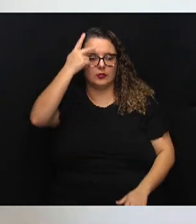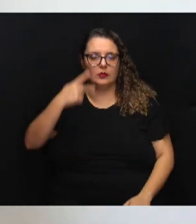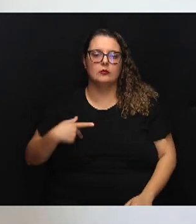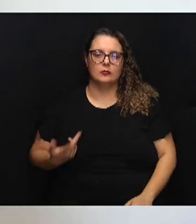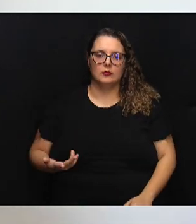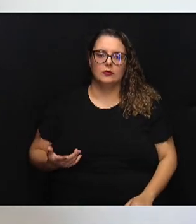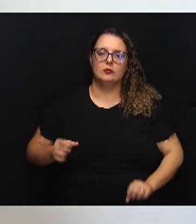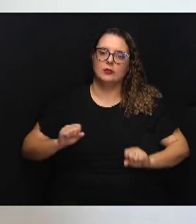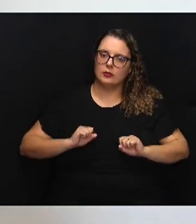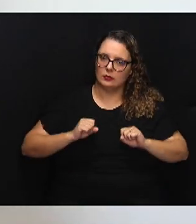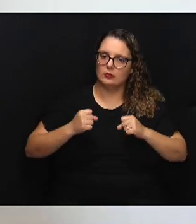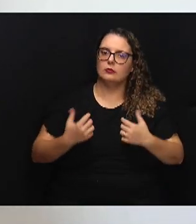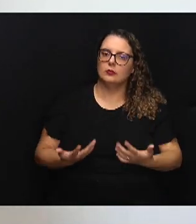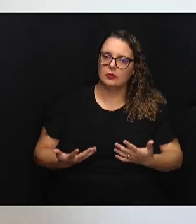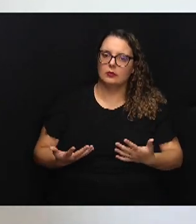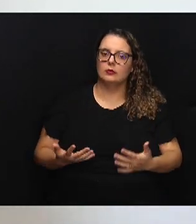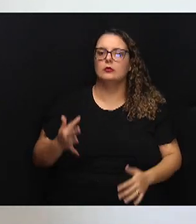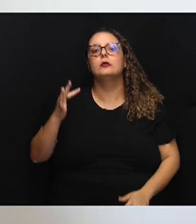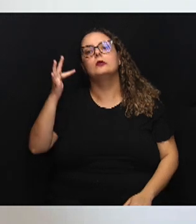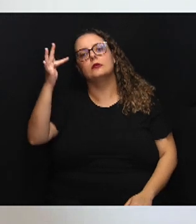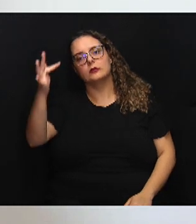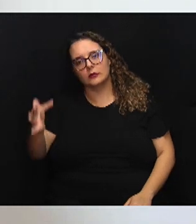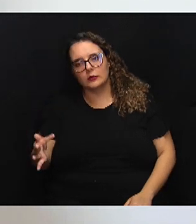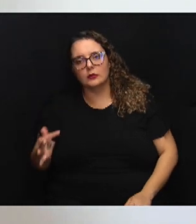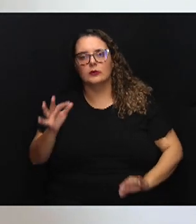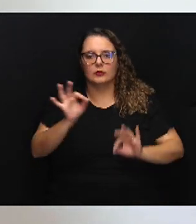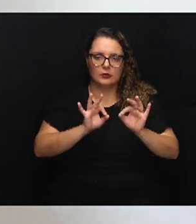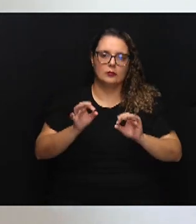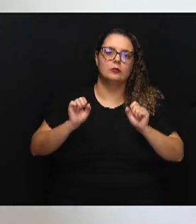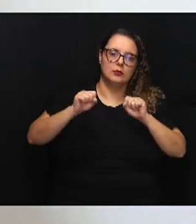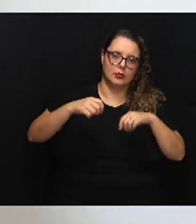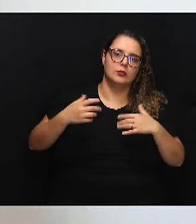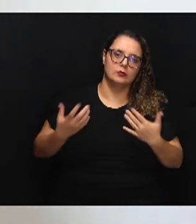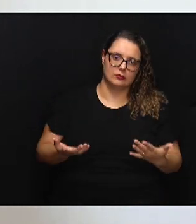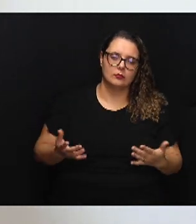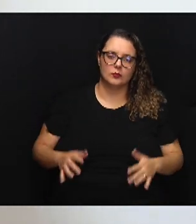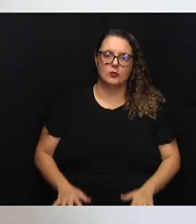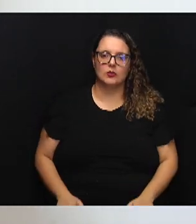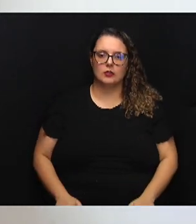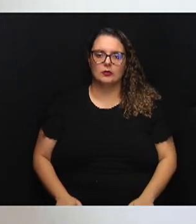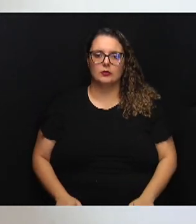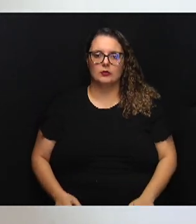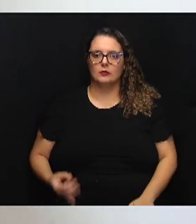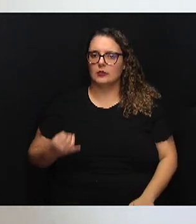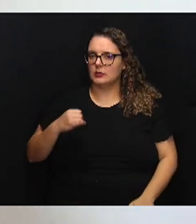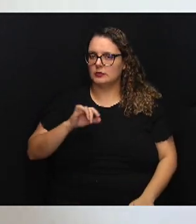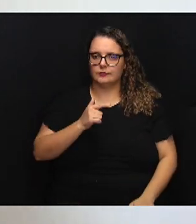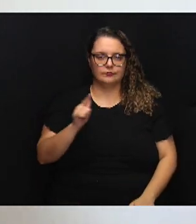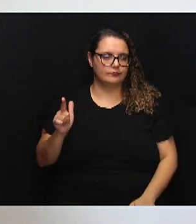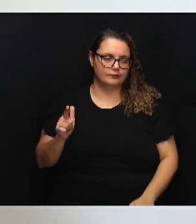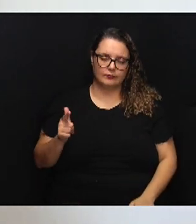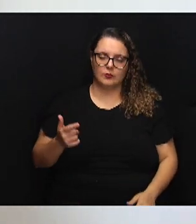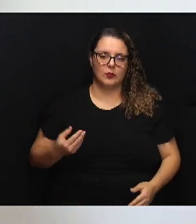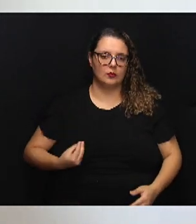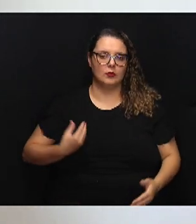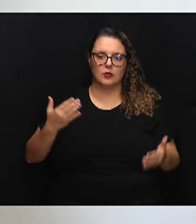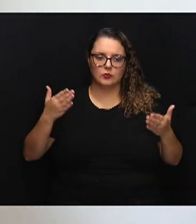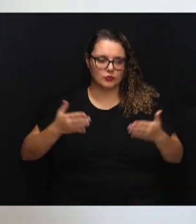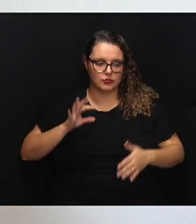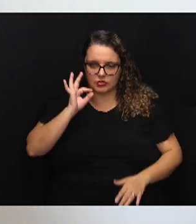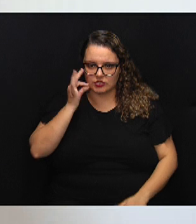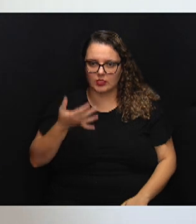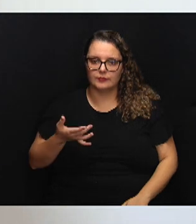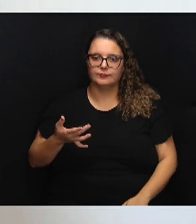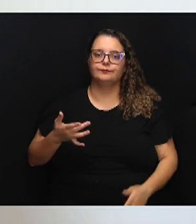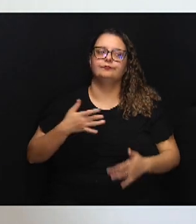seu esforço, e no futuro você projetar, sim, né? Mas se você não viveu o agora também, questões de